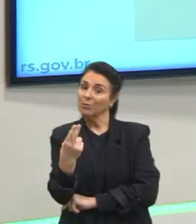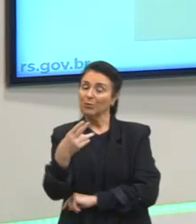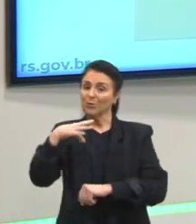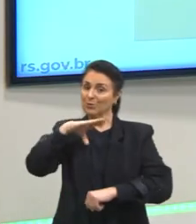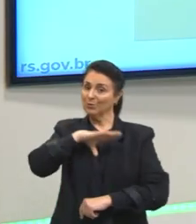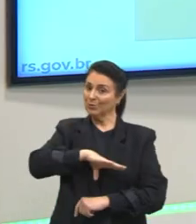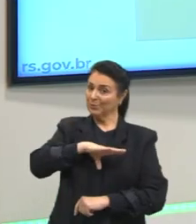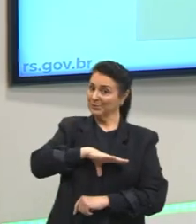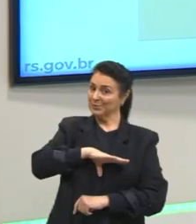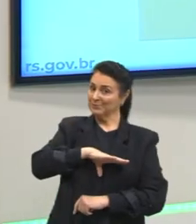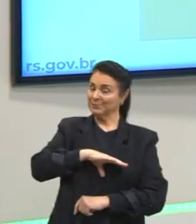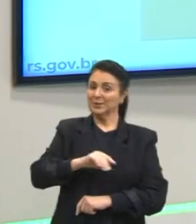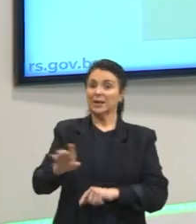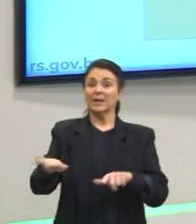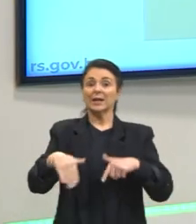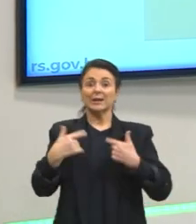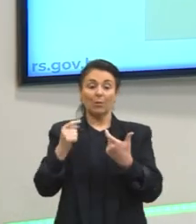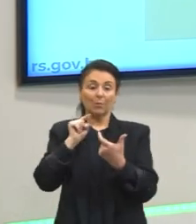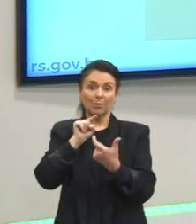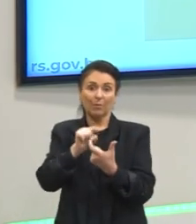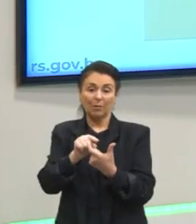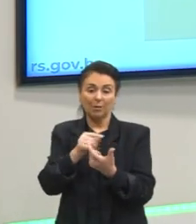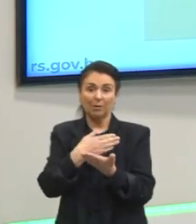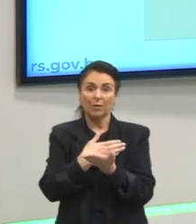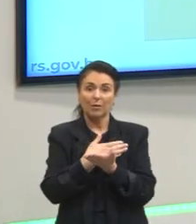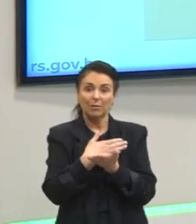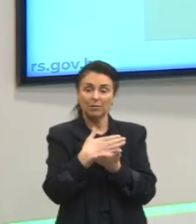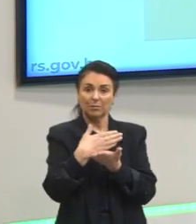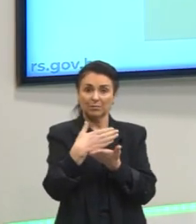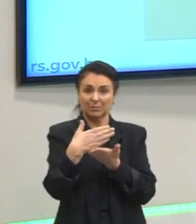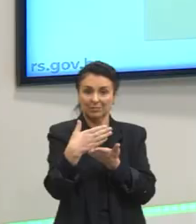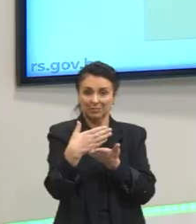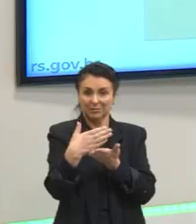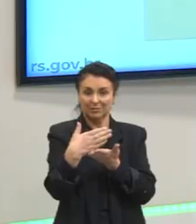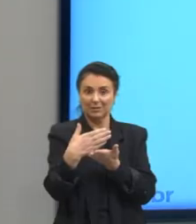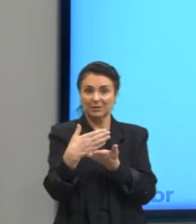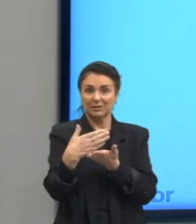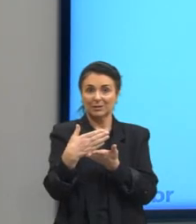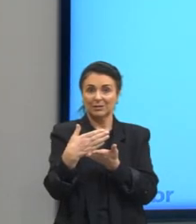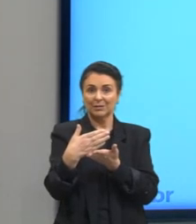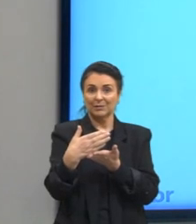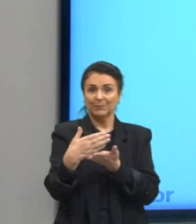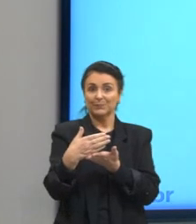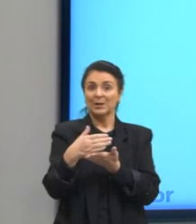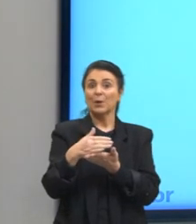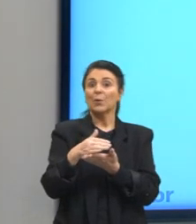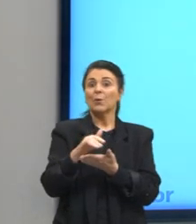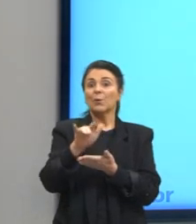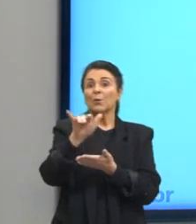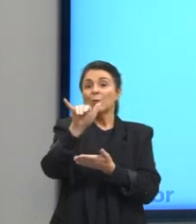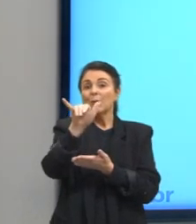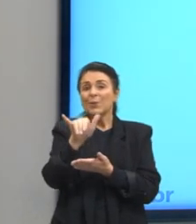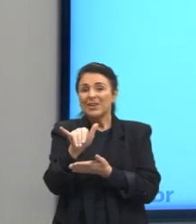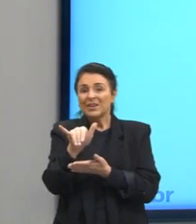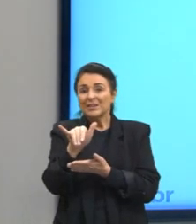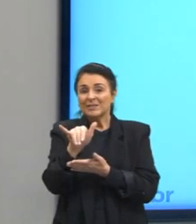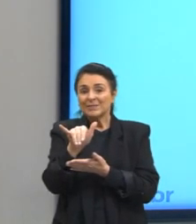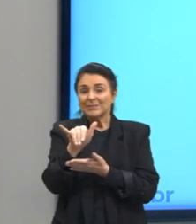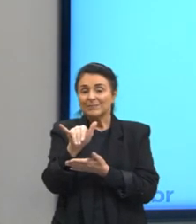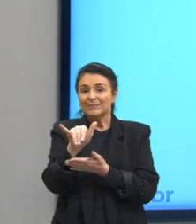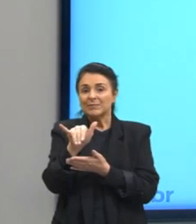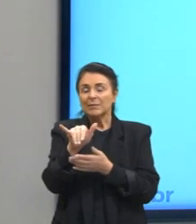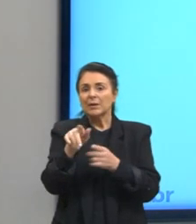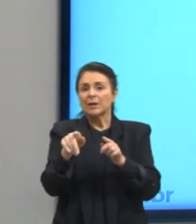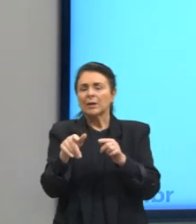diante de palavras que comecem com i i grega como